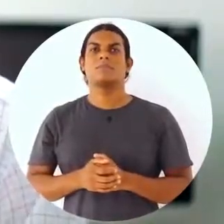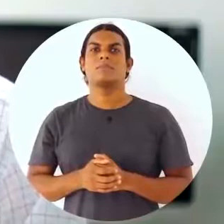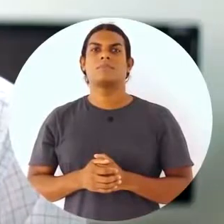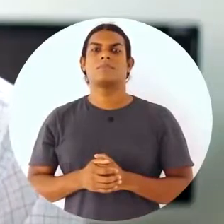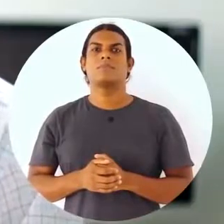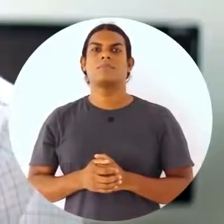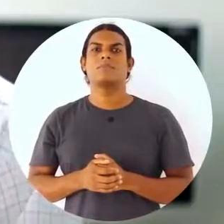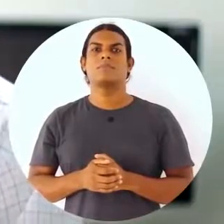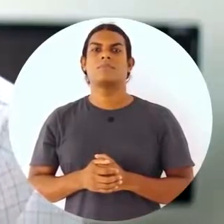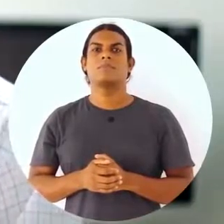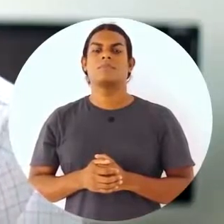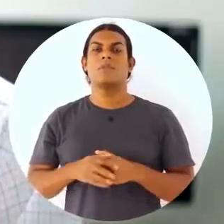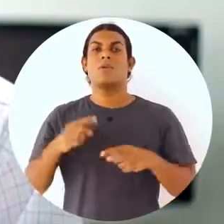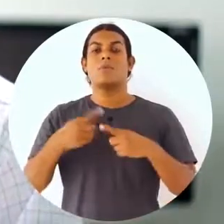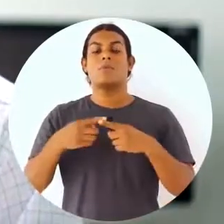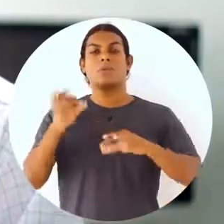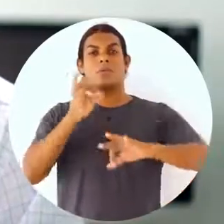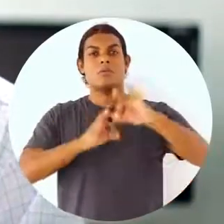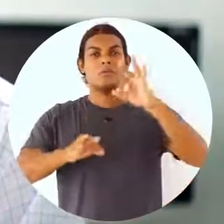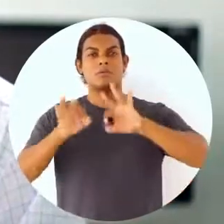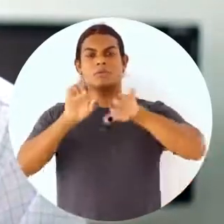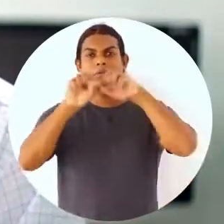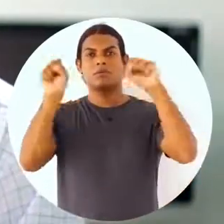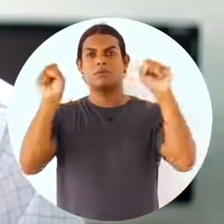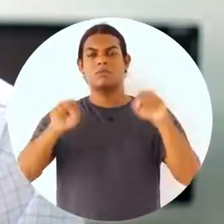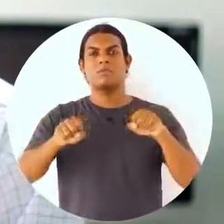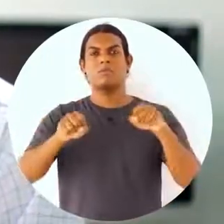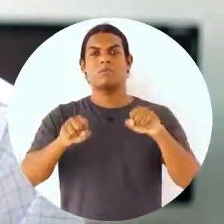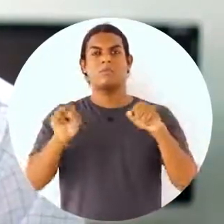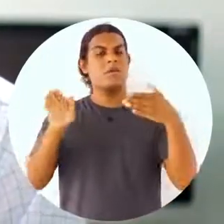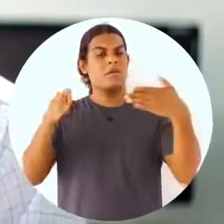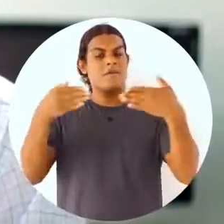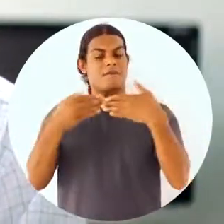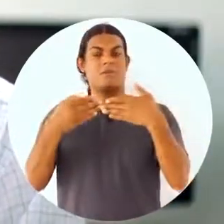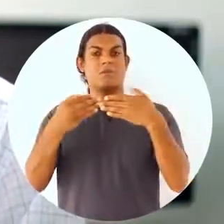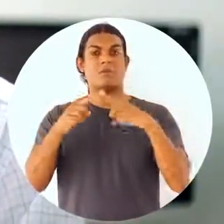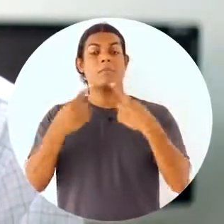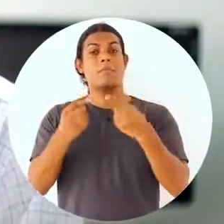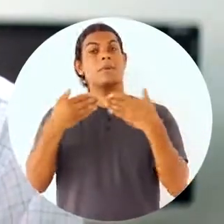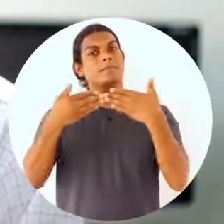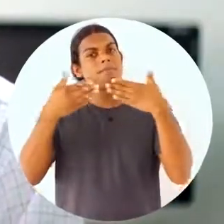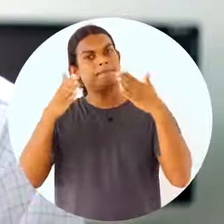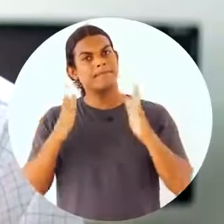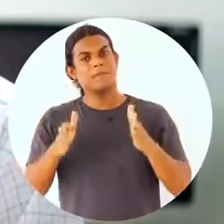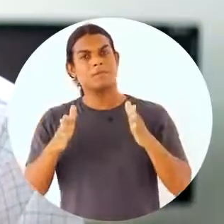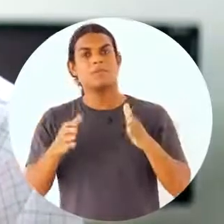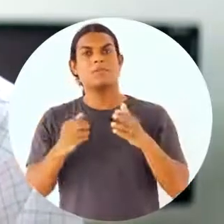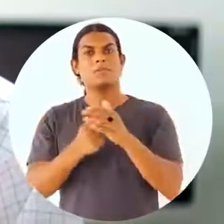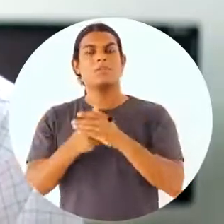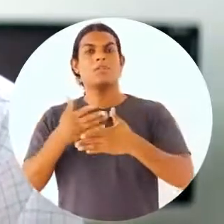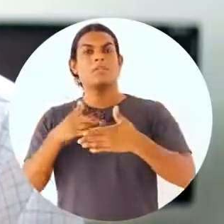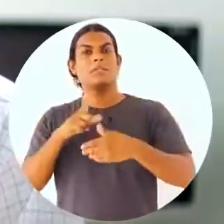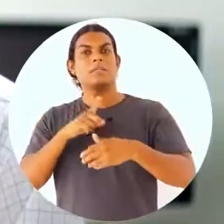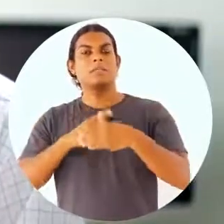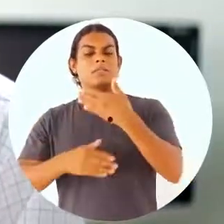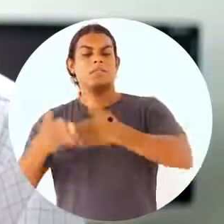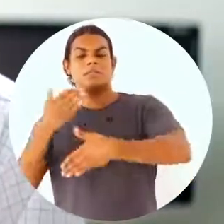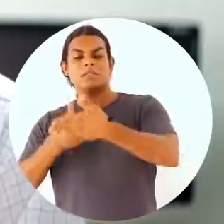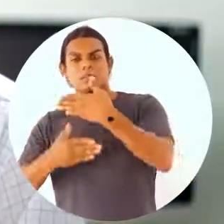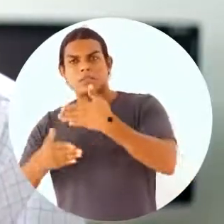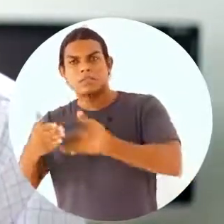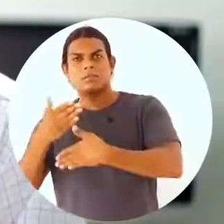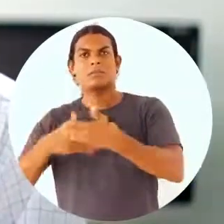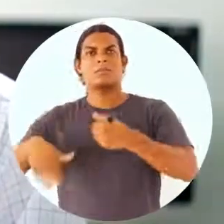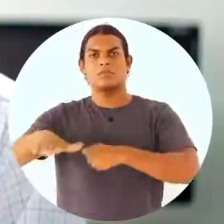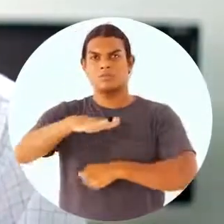abertos, ela não está sozinha. A organização não é um sistema fechado, é um sistema aberto que troca interações com o ambiente.